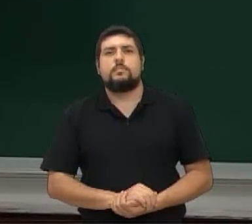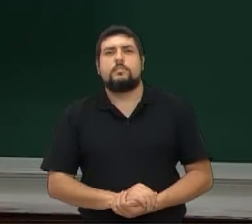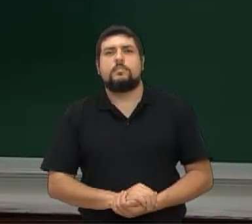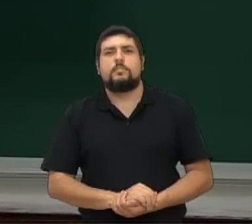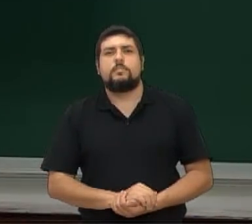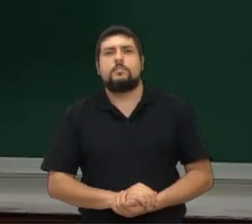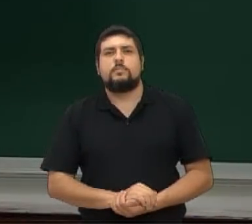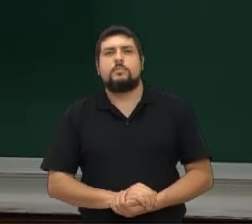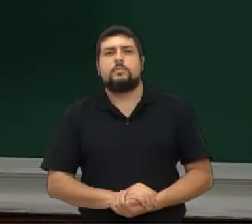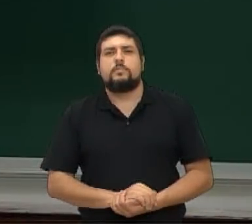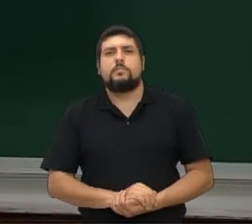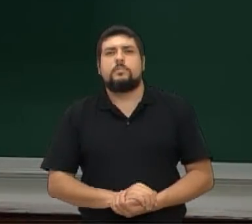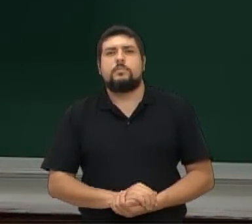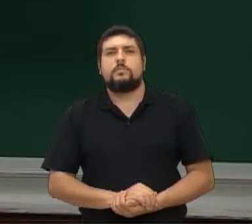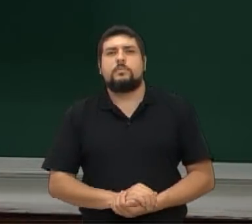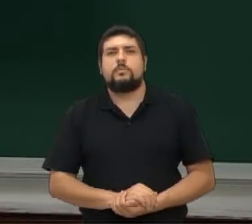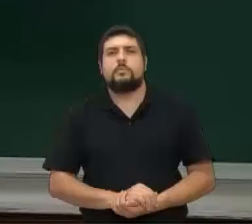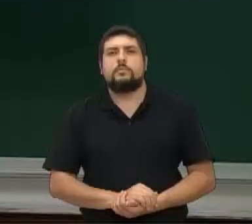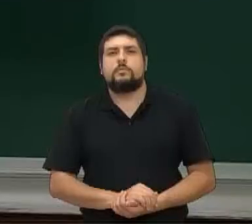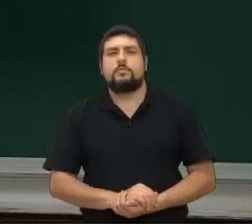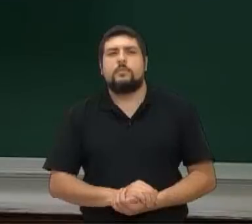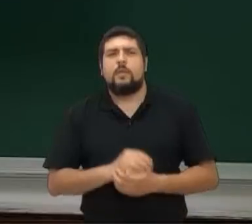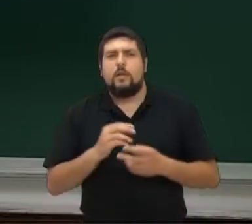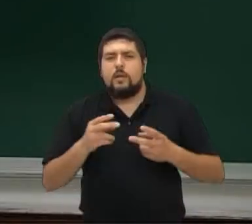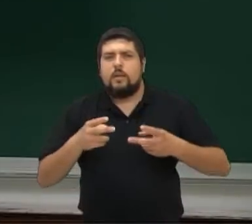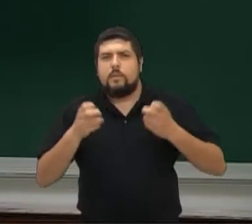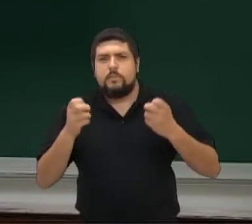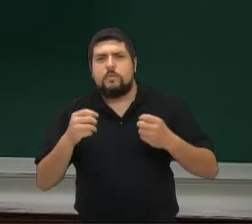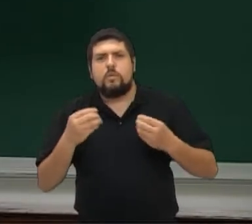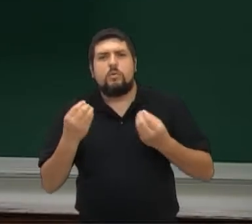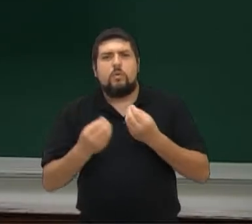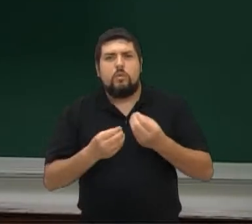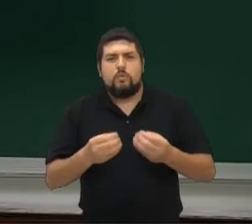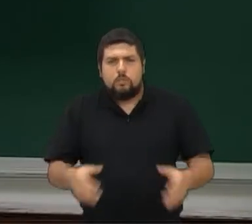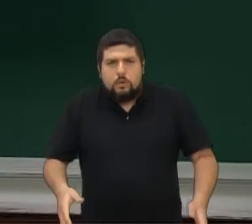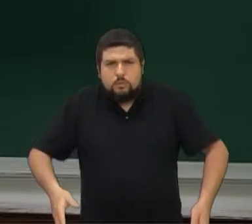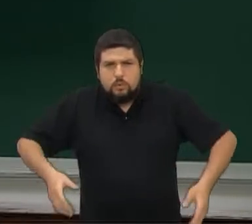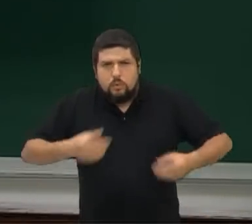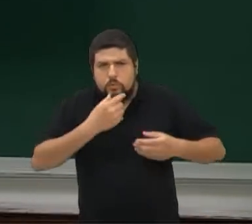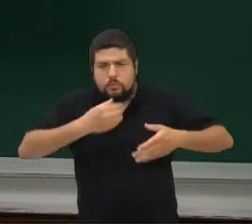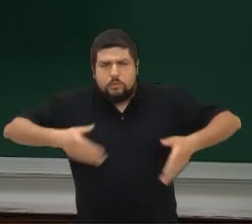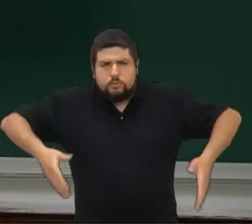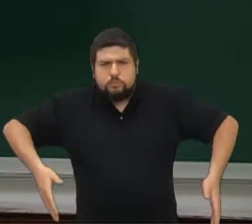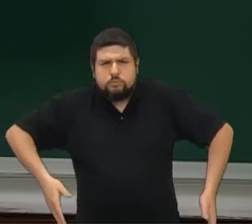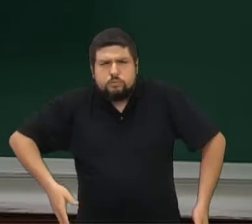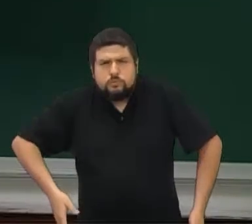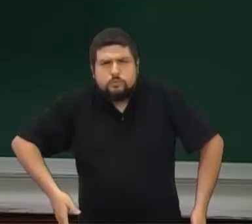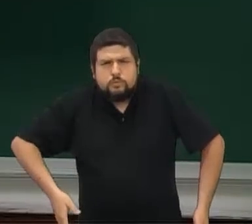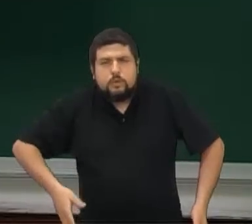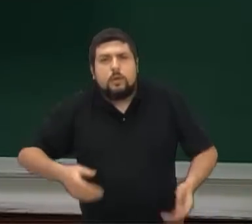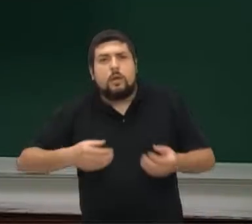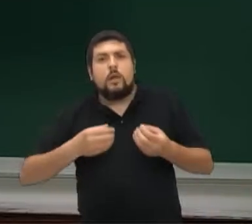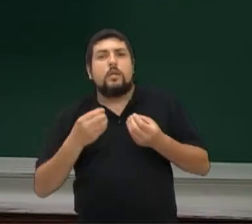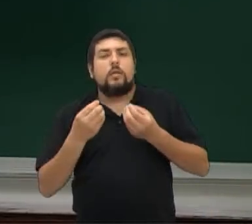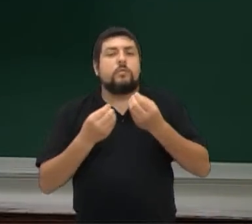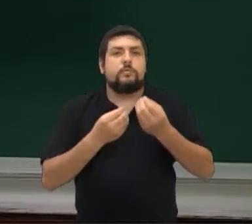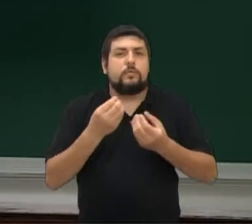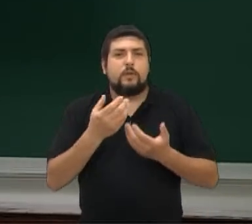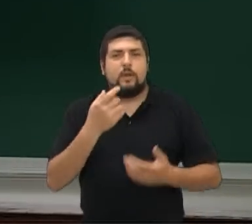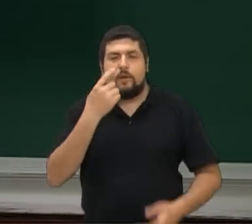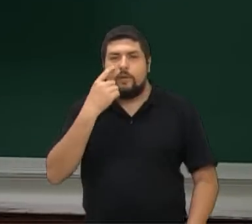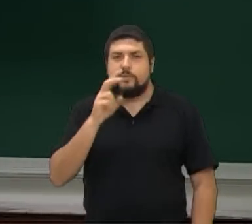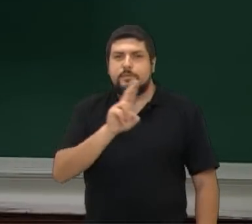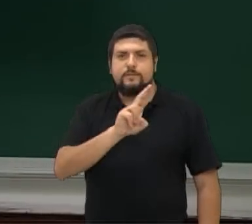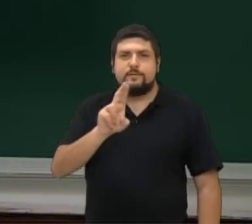ângulos iguais, no entanto, esses dois ângulos são menores que 90 graus. Logo, esses ângulos